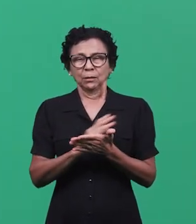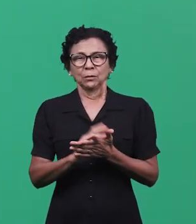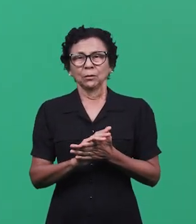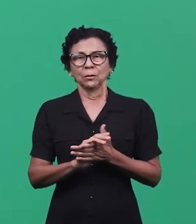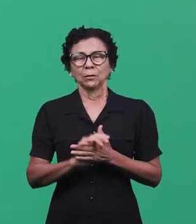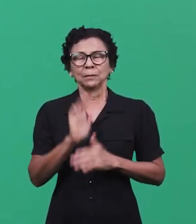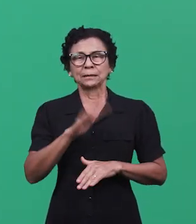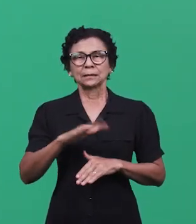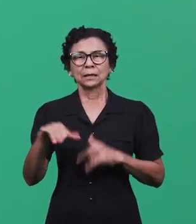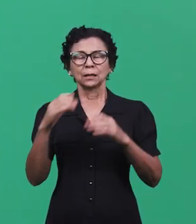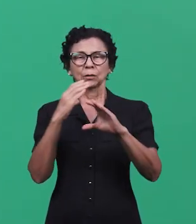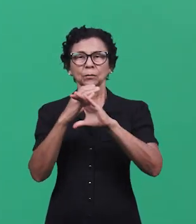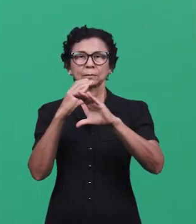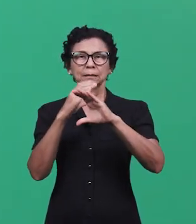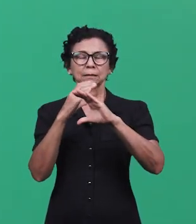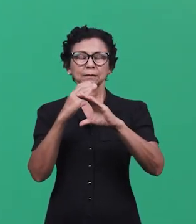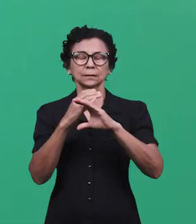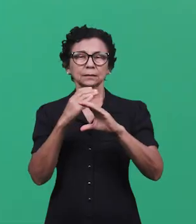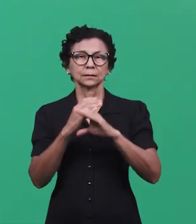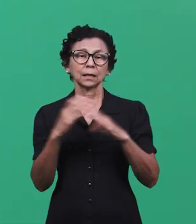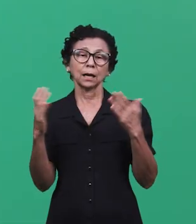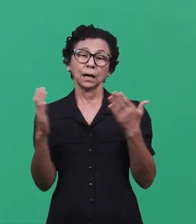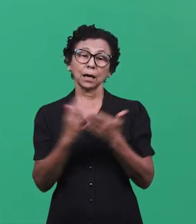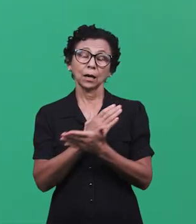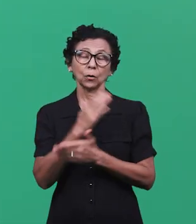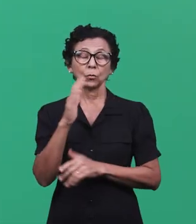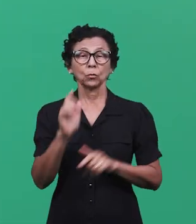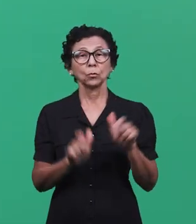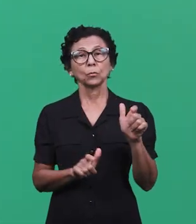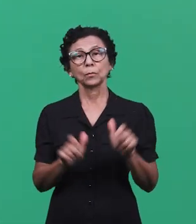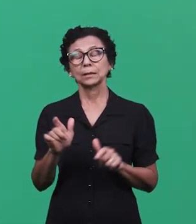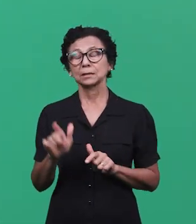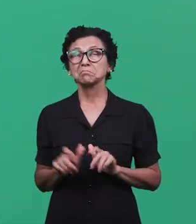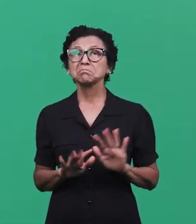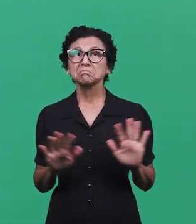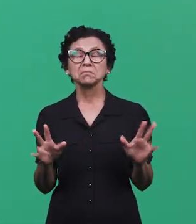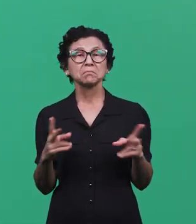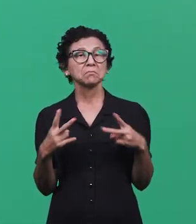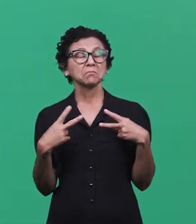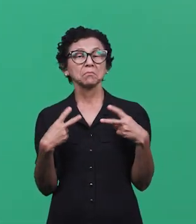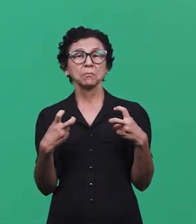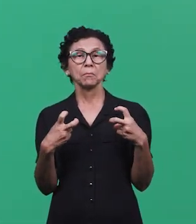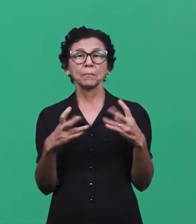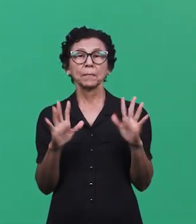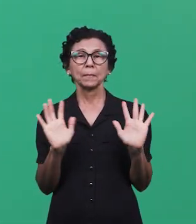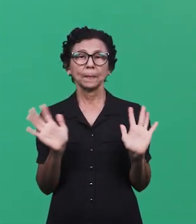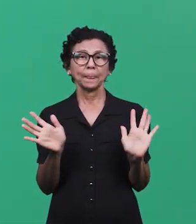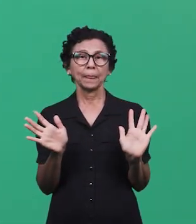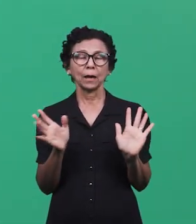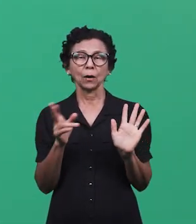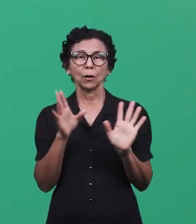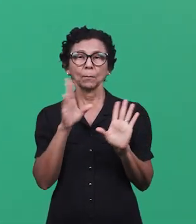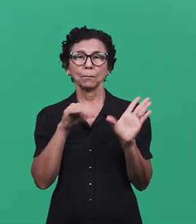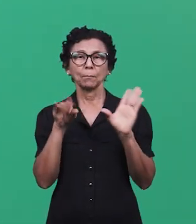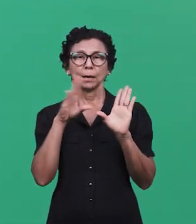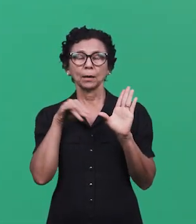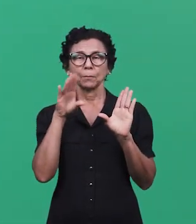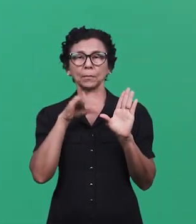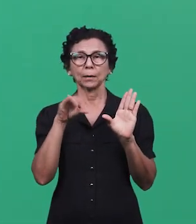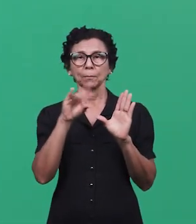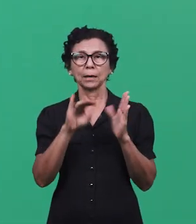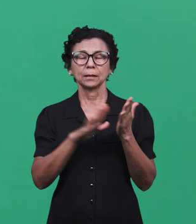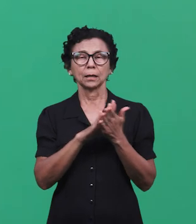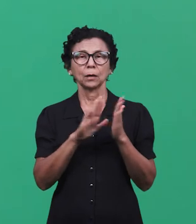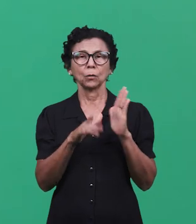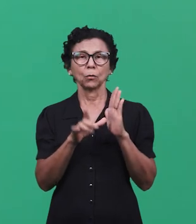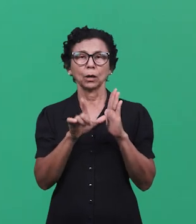na comunicação, certo? Por vezes, algumas podem não apresentar a fala, ou ter um